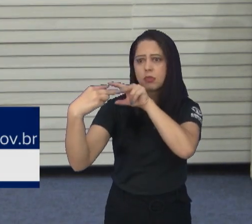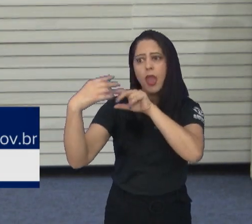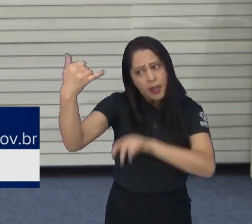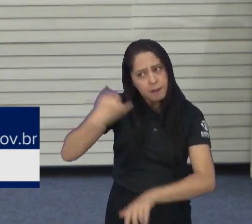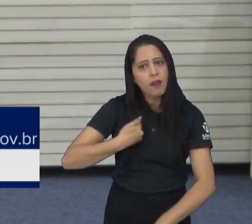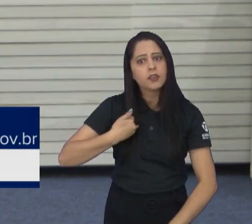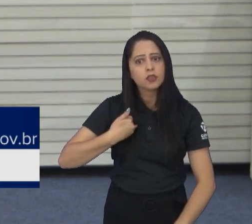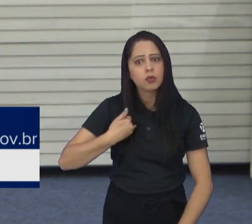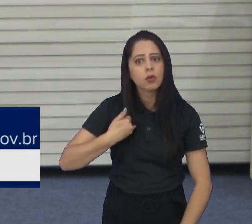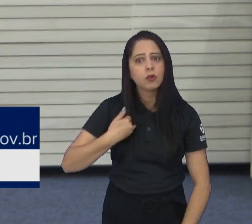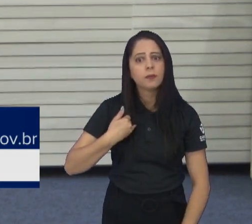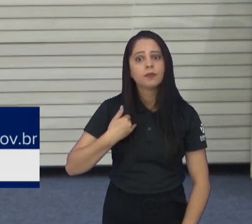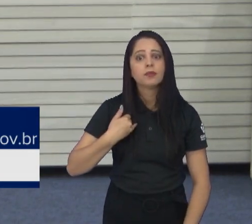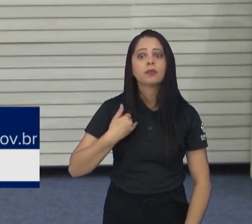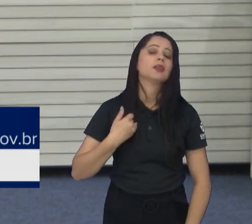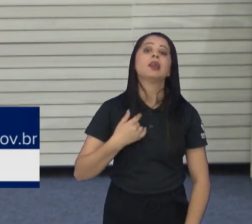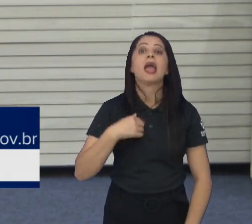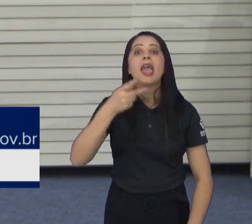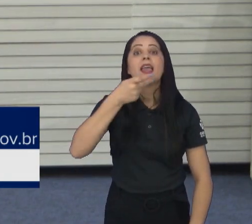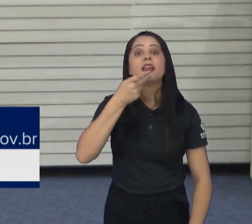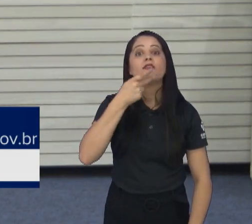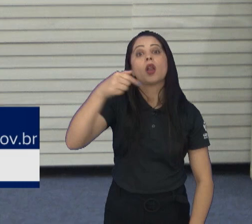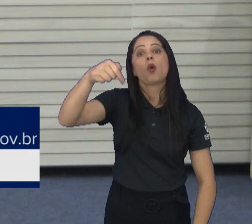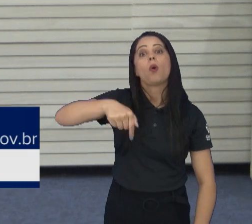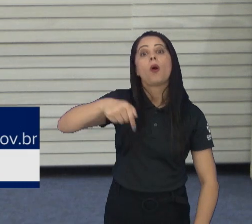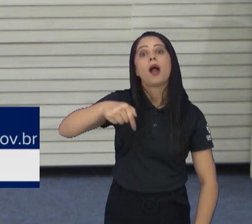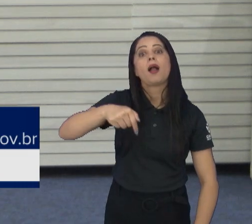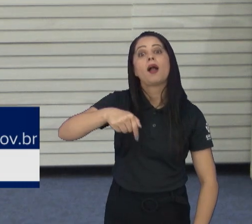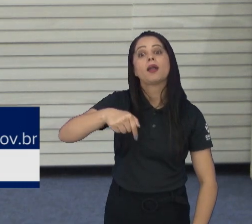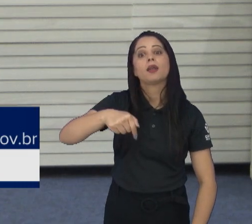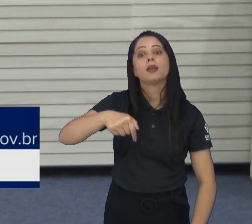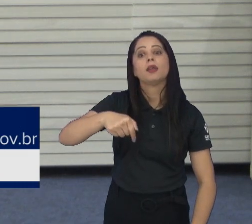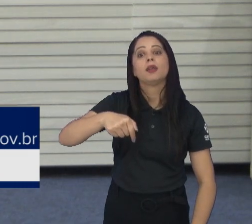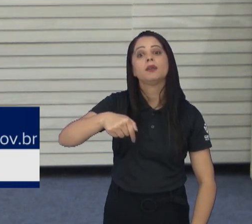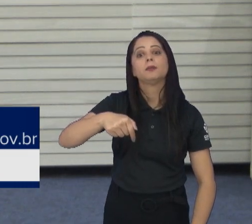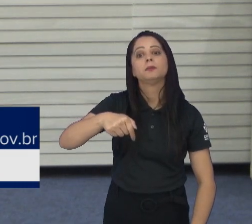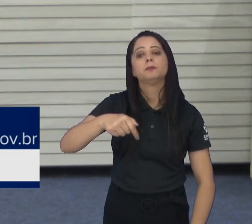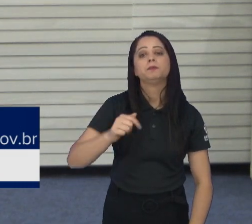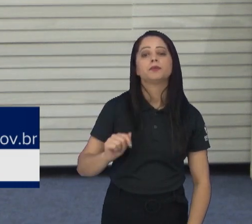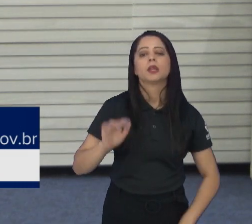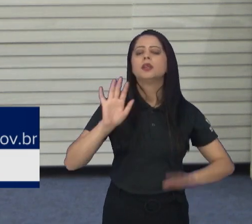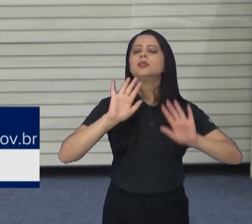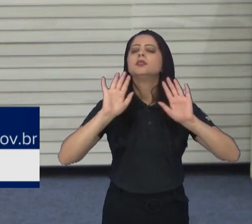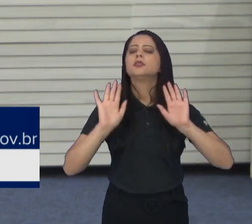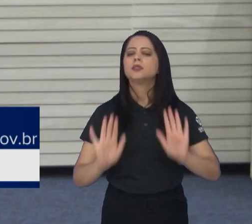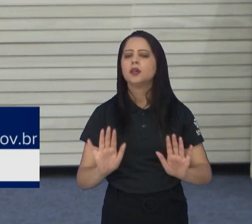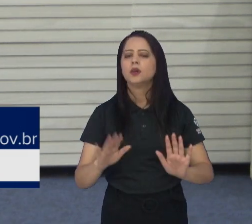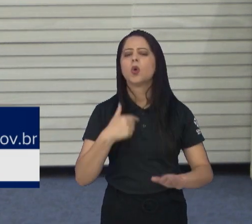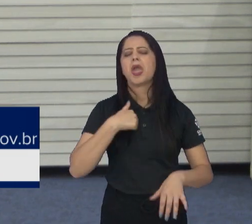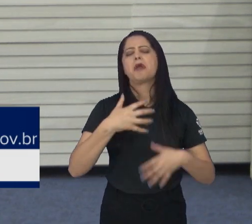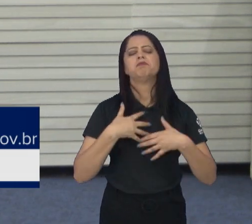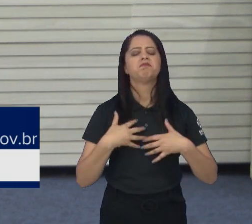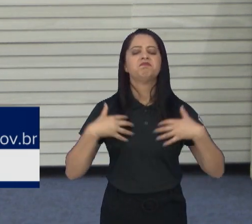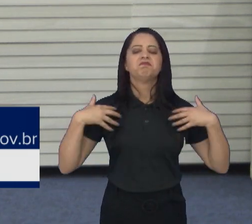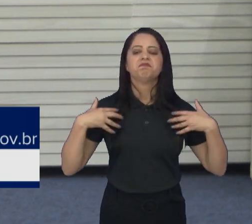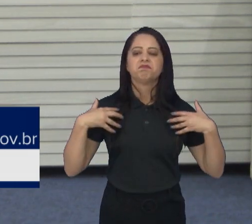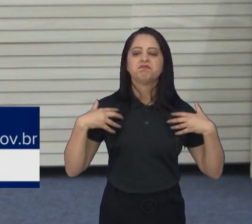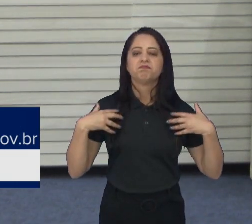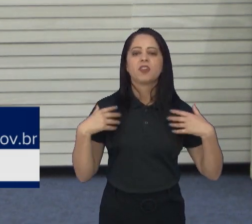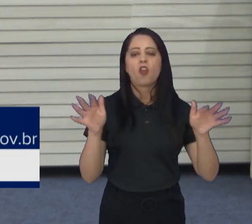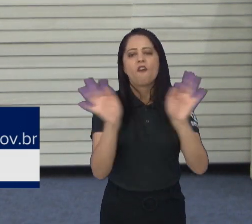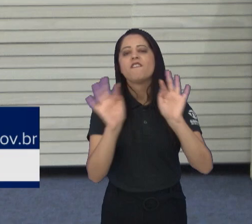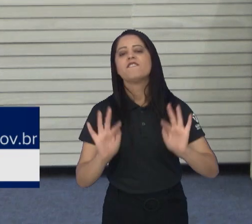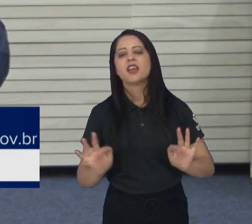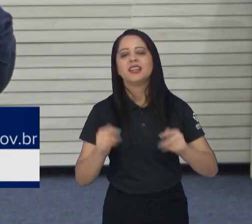Mas ele falou no meu... Aliás, ele falou aqui na sala, quando eu ainda era presidente. Então, eu estou muito satisfeito e muito animado